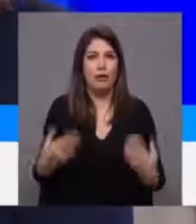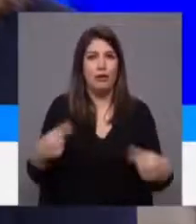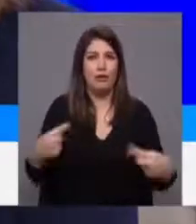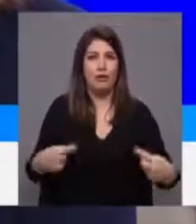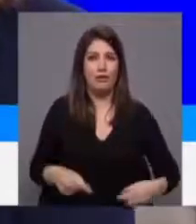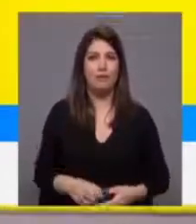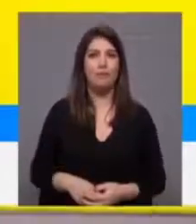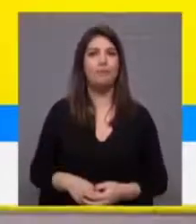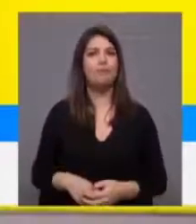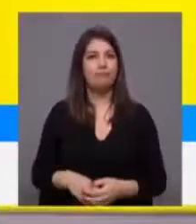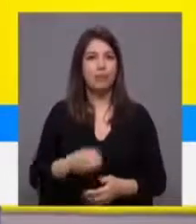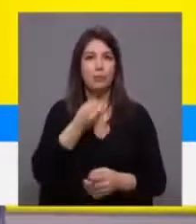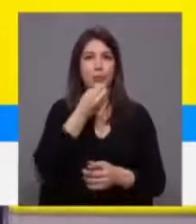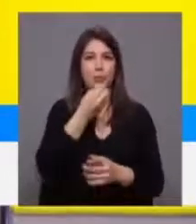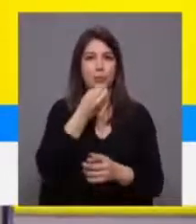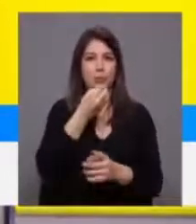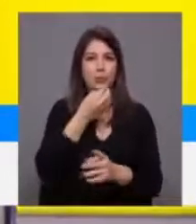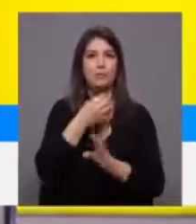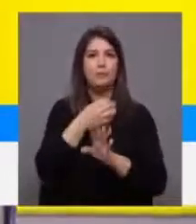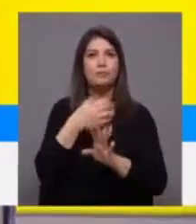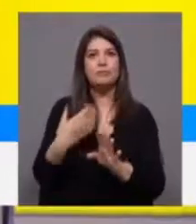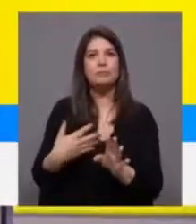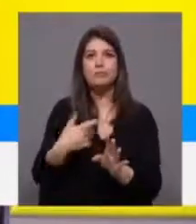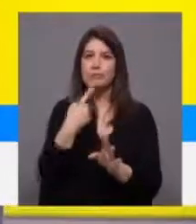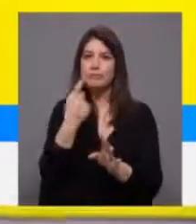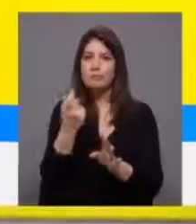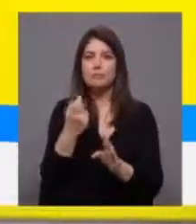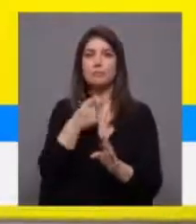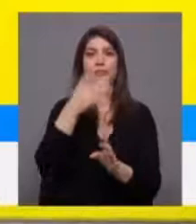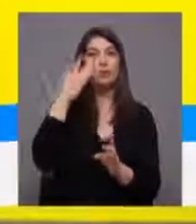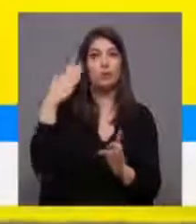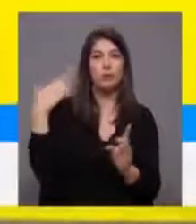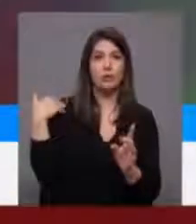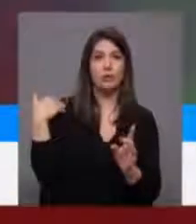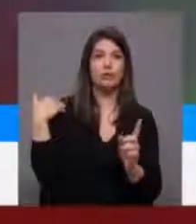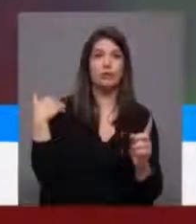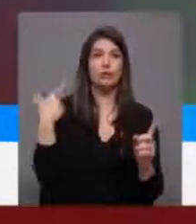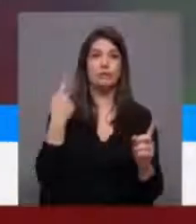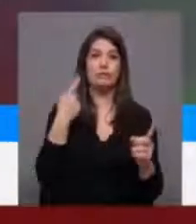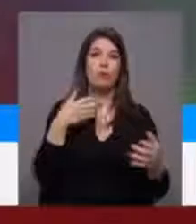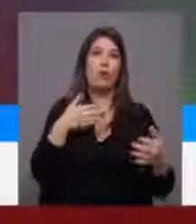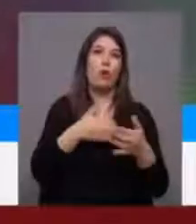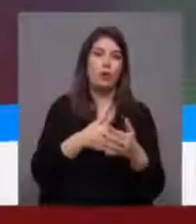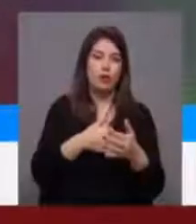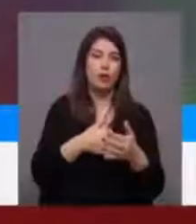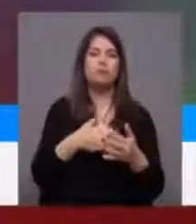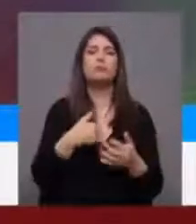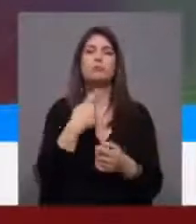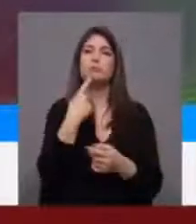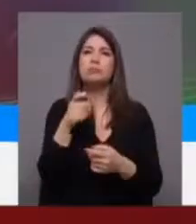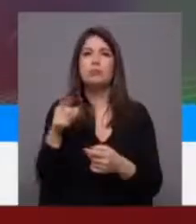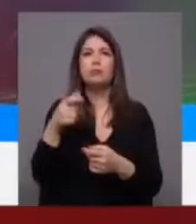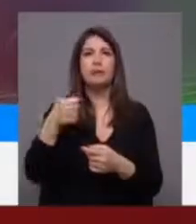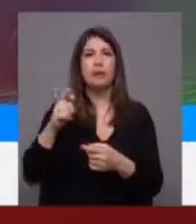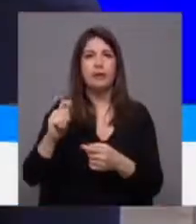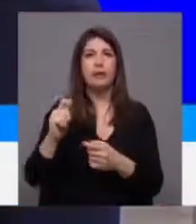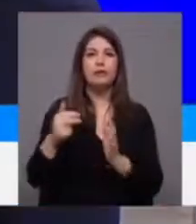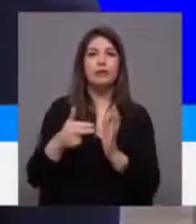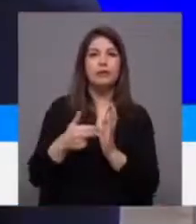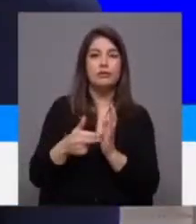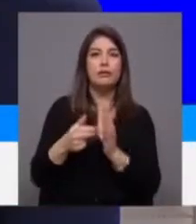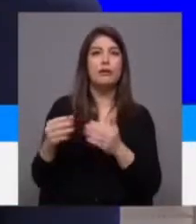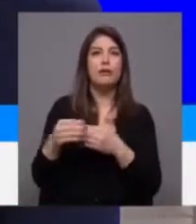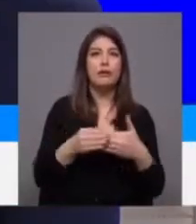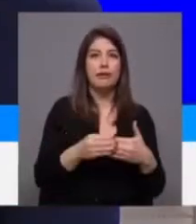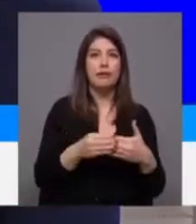Catarina Martins e já agora só para Encerrar este assunto pergunto sendo António Costa um obstáculo se o bloco espera que uma nova liderança do